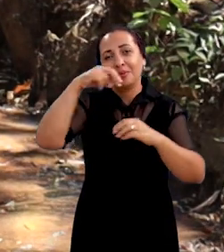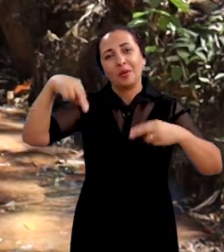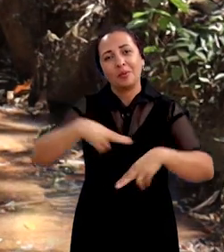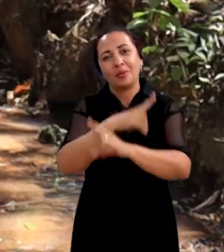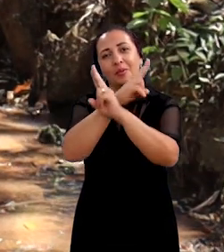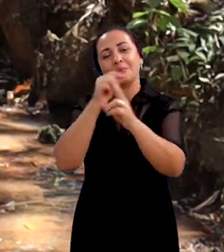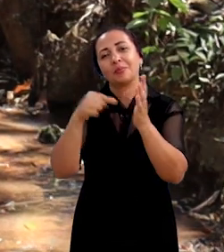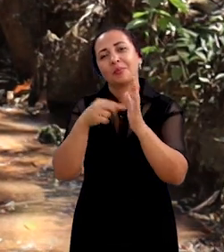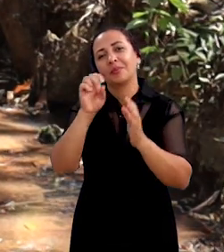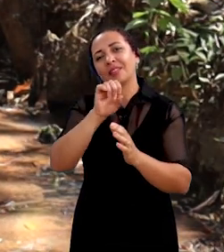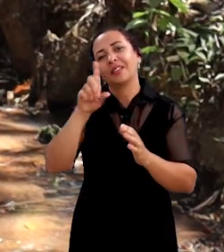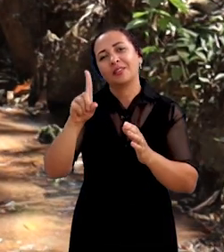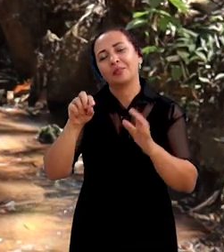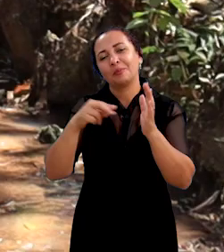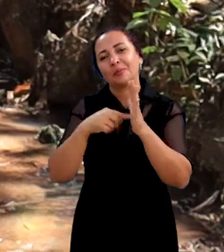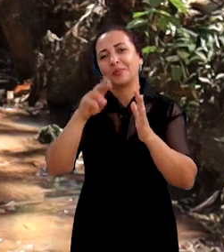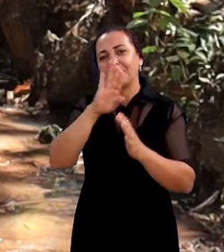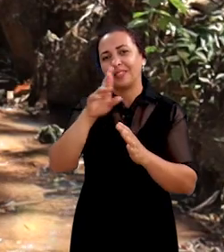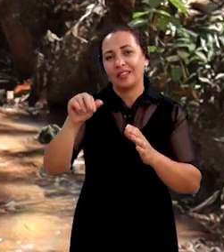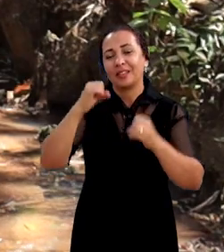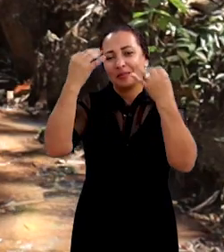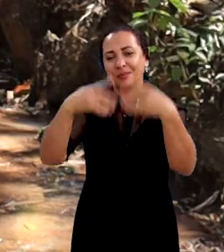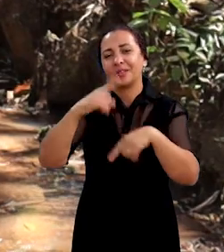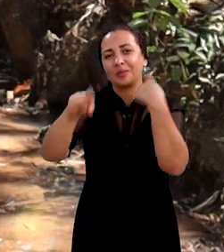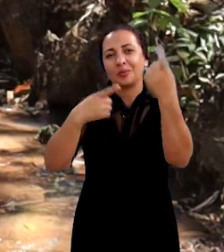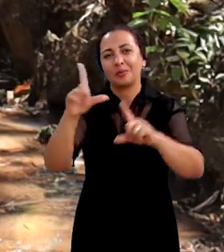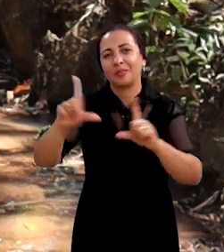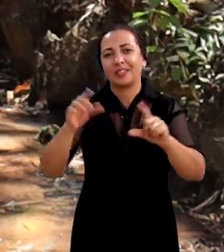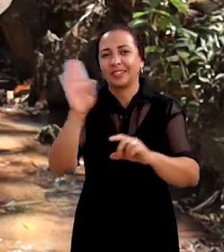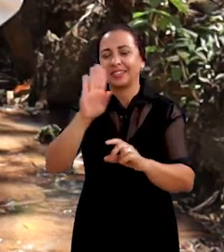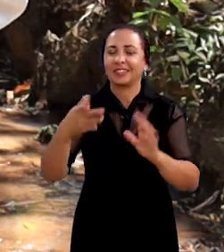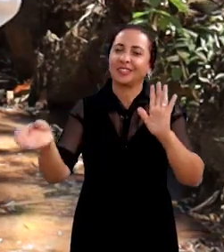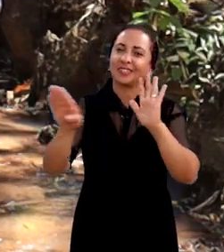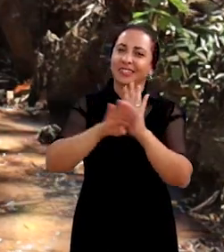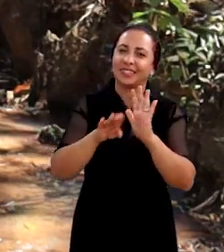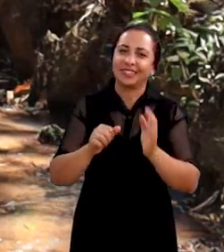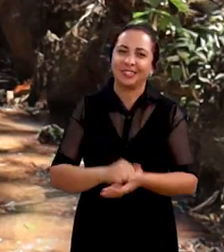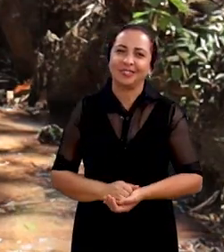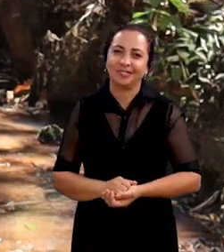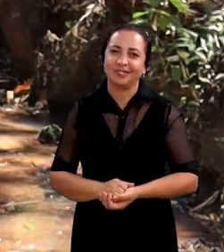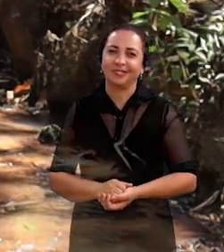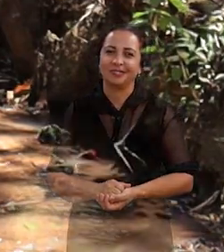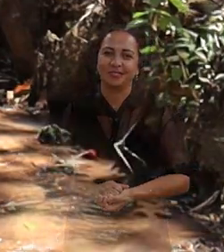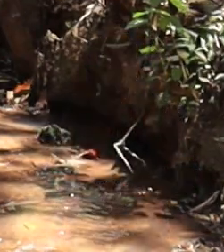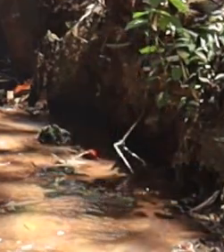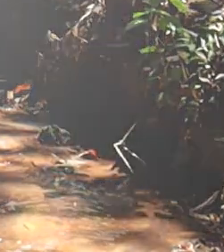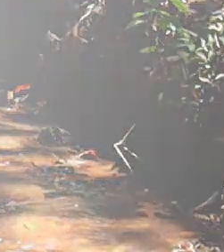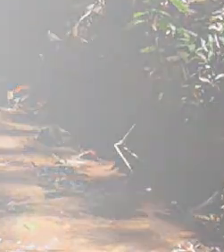universiencia@uesb.edu.br que a gente explica por aqui numa outra edição. Tchau, tchau e até lá!